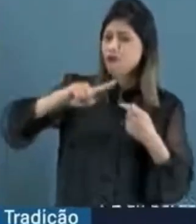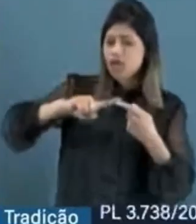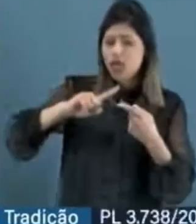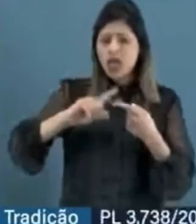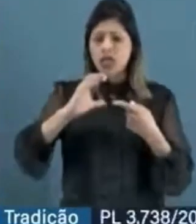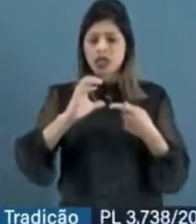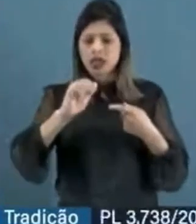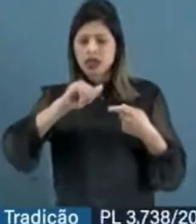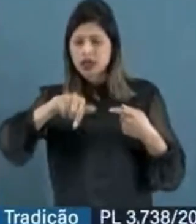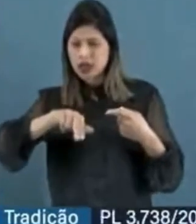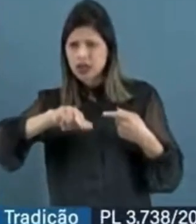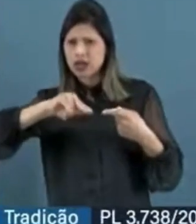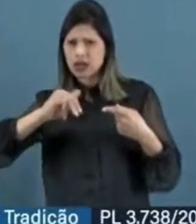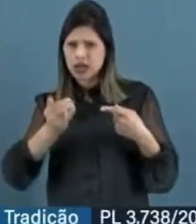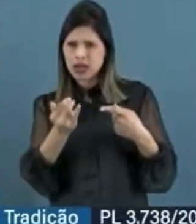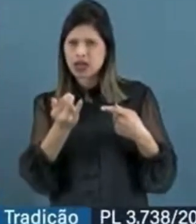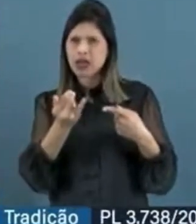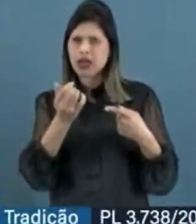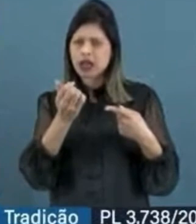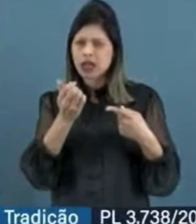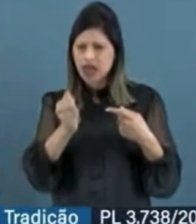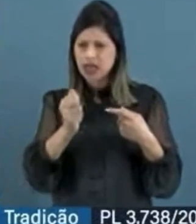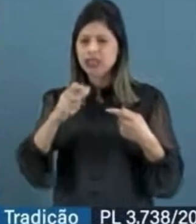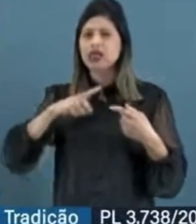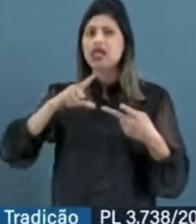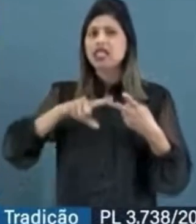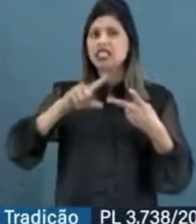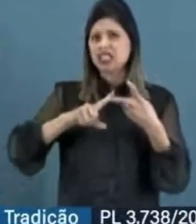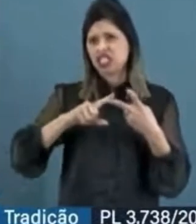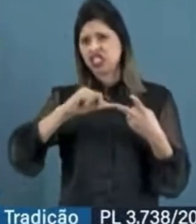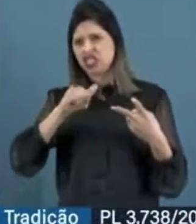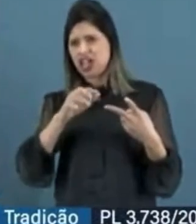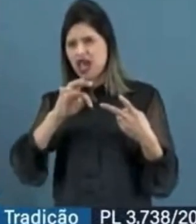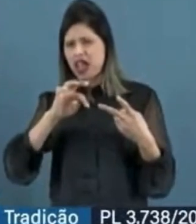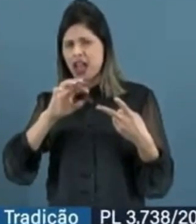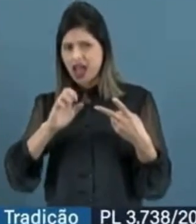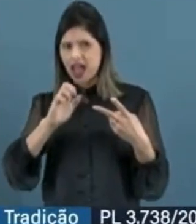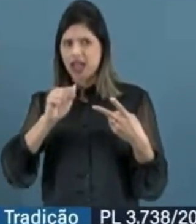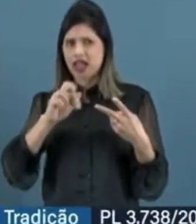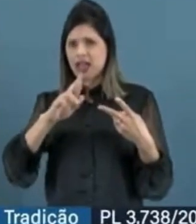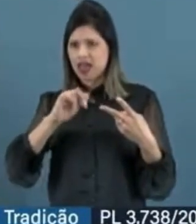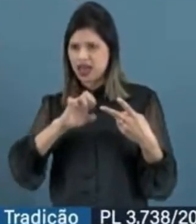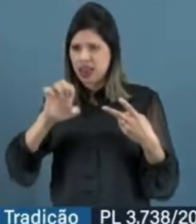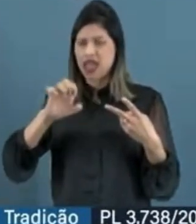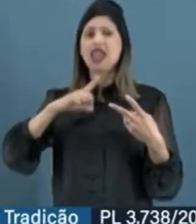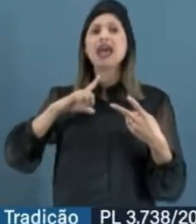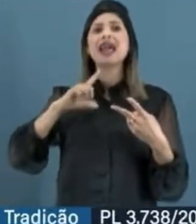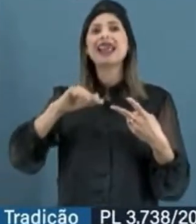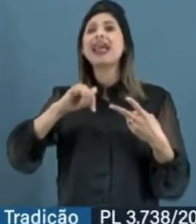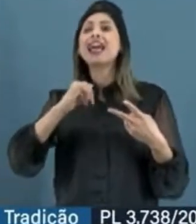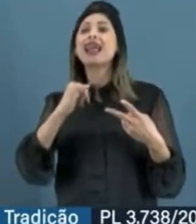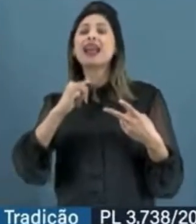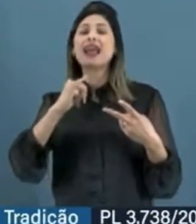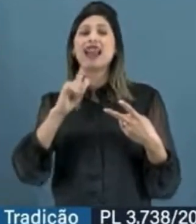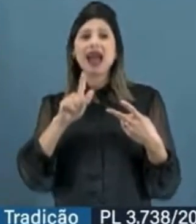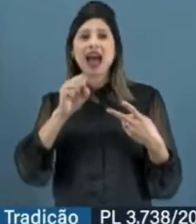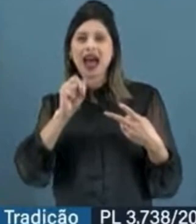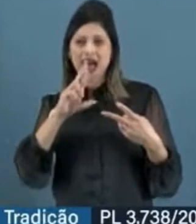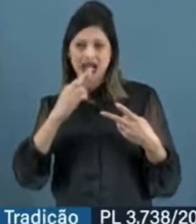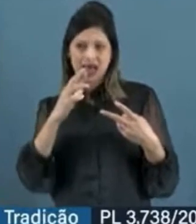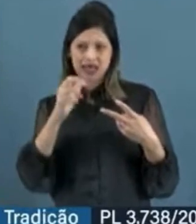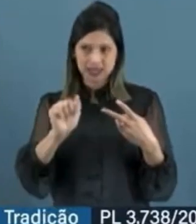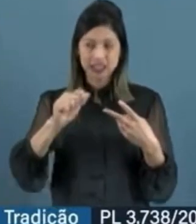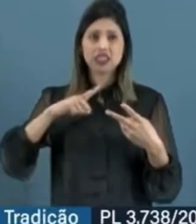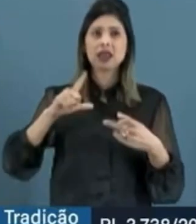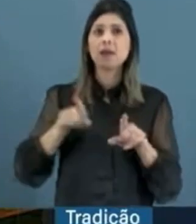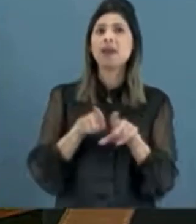de bases militares por soma de aeronáutica e exército. Para fazer o quê? Para explodir o Palácio Laranjeiras, o